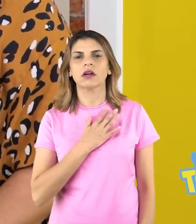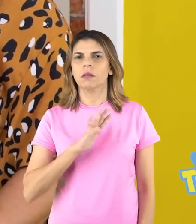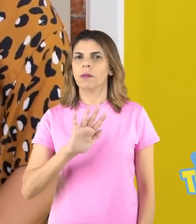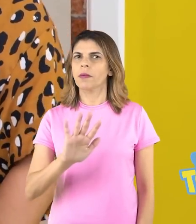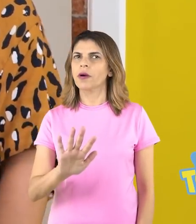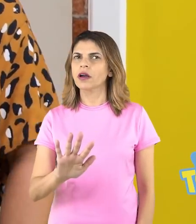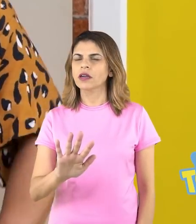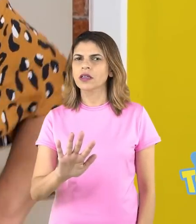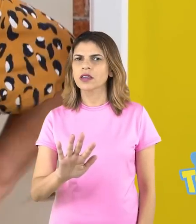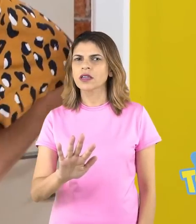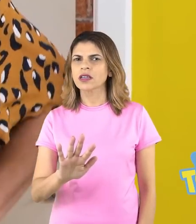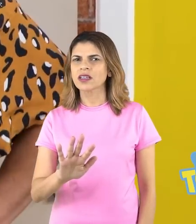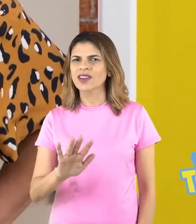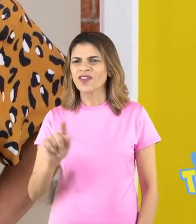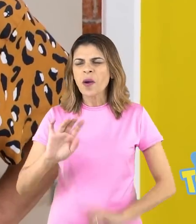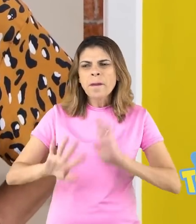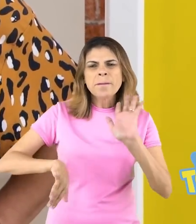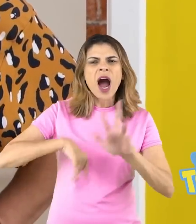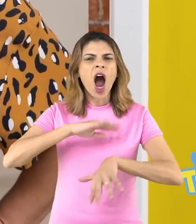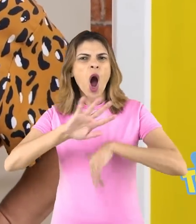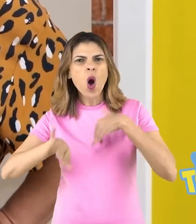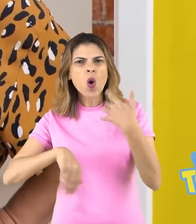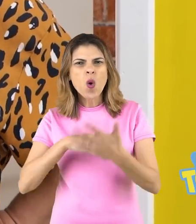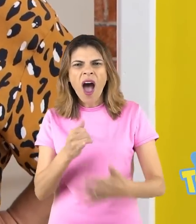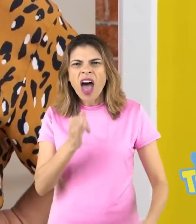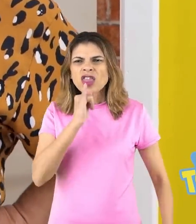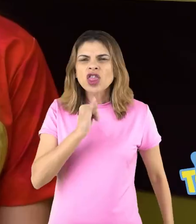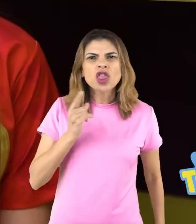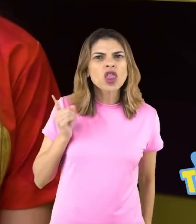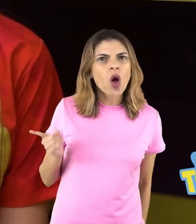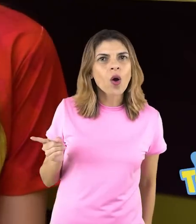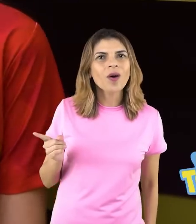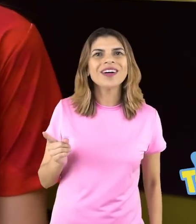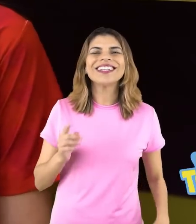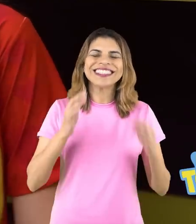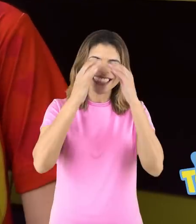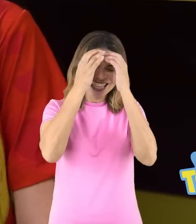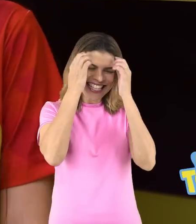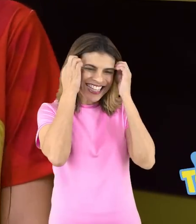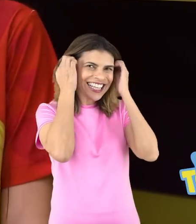Então você fez aquela bagunça toda à toa